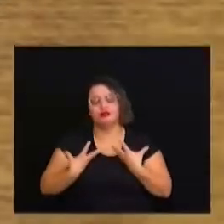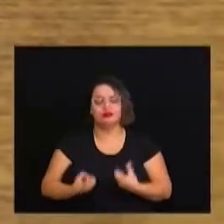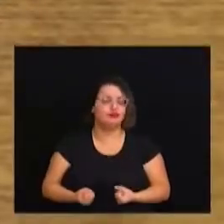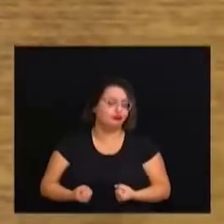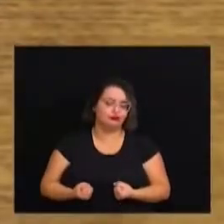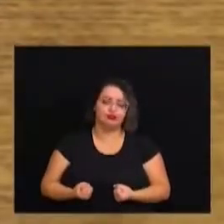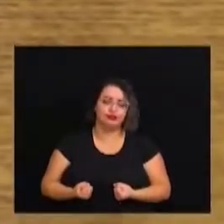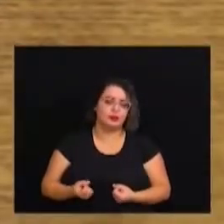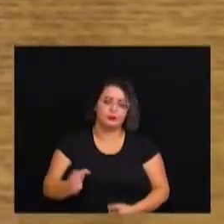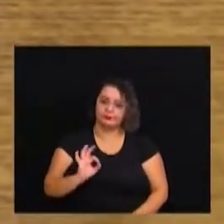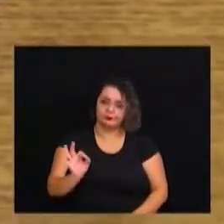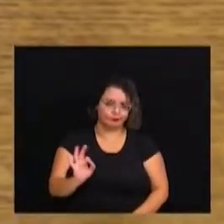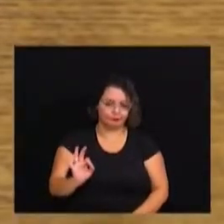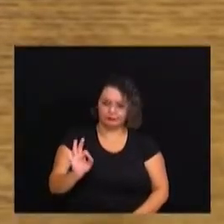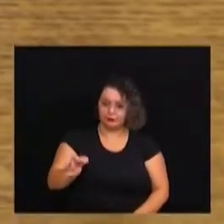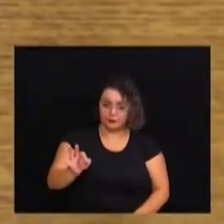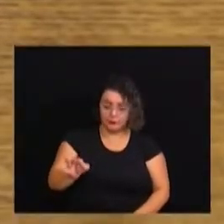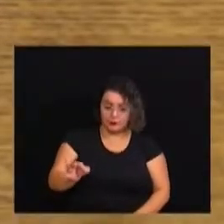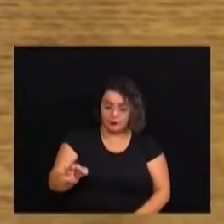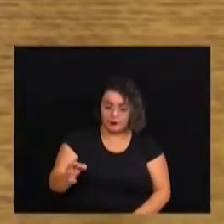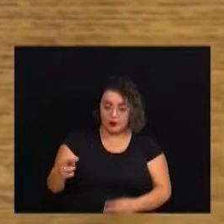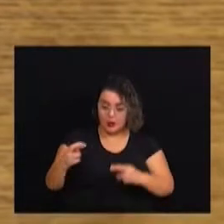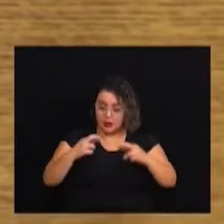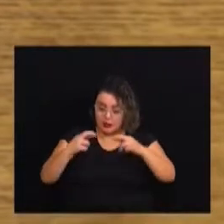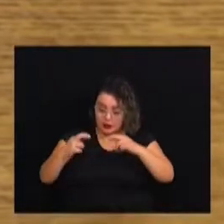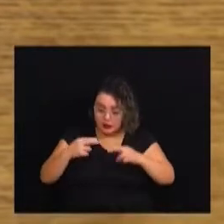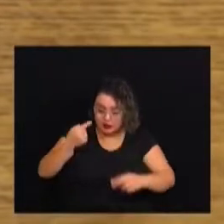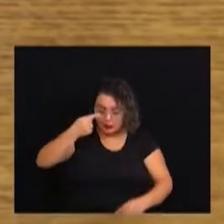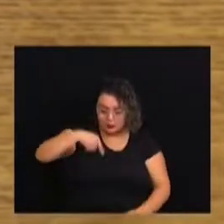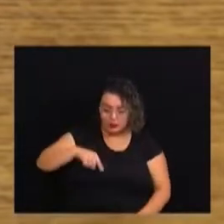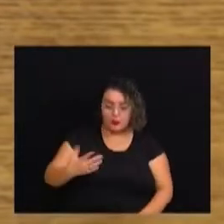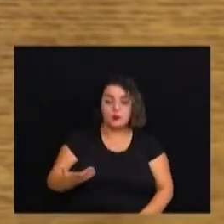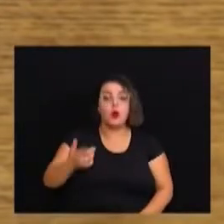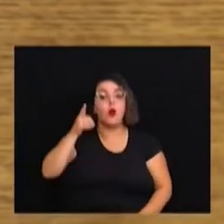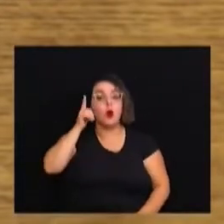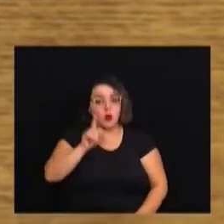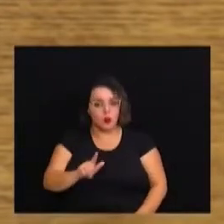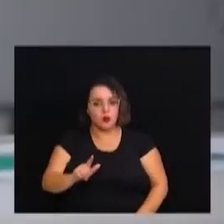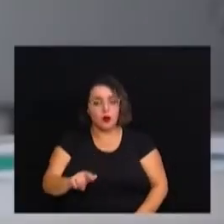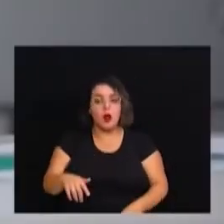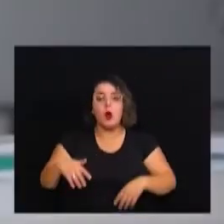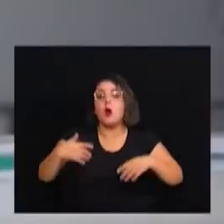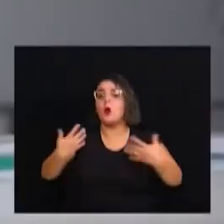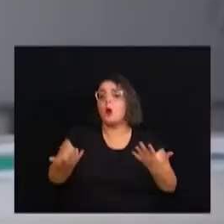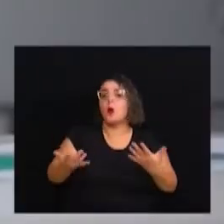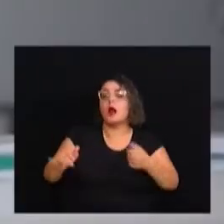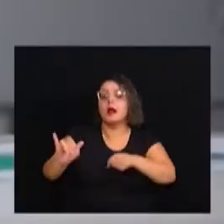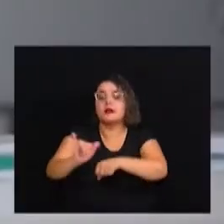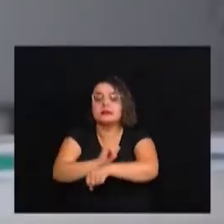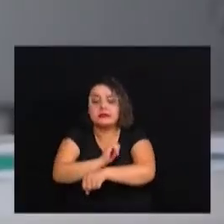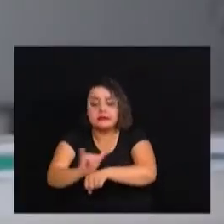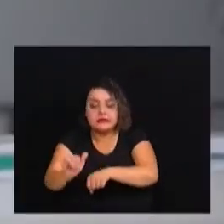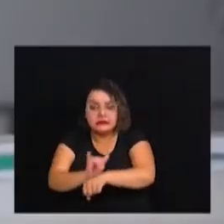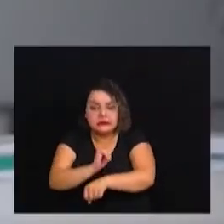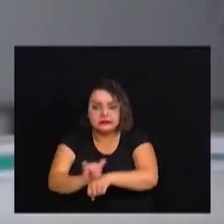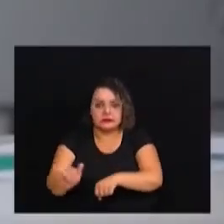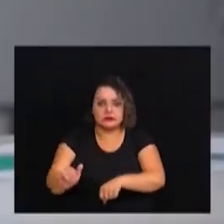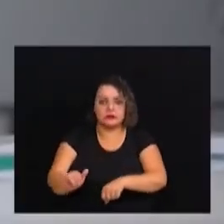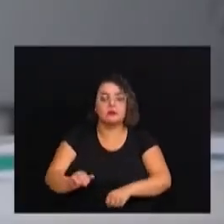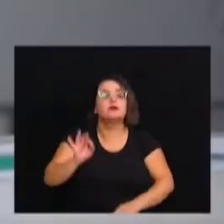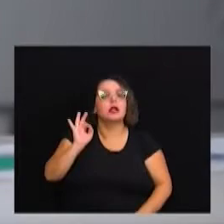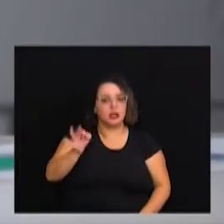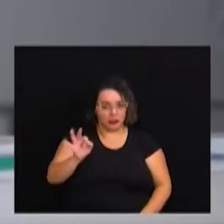funcionar. Então, analisando o meu perfil, eu consigo ver quais ferramentas